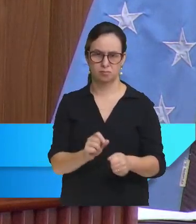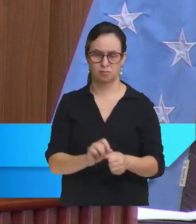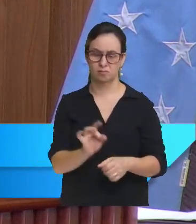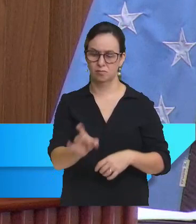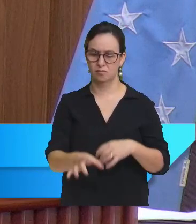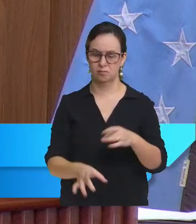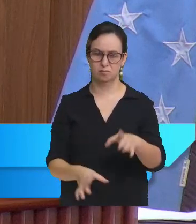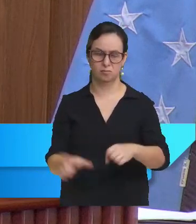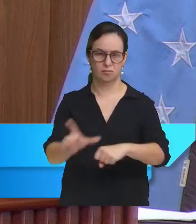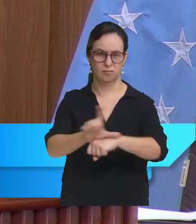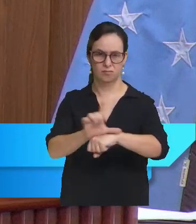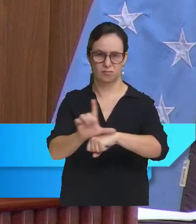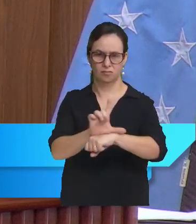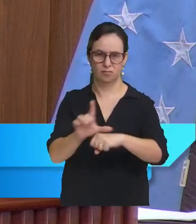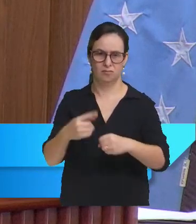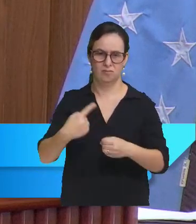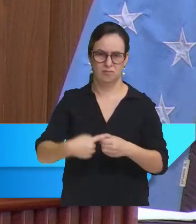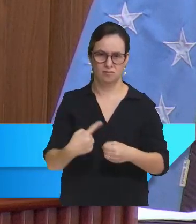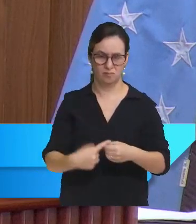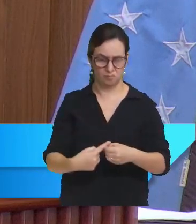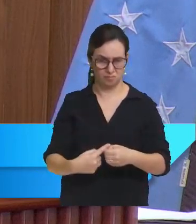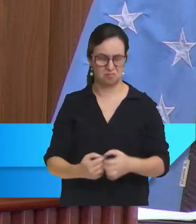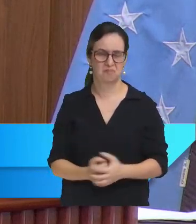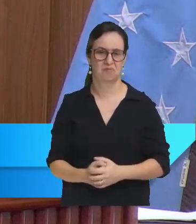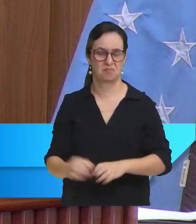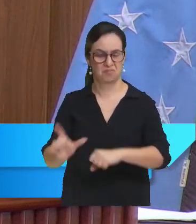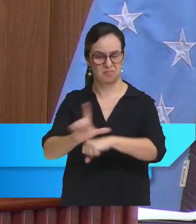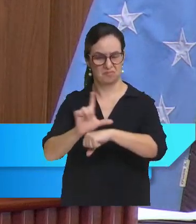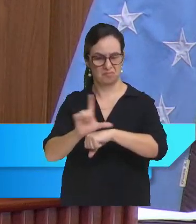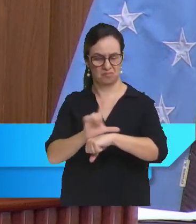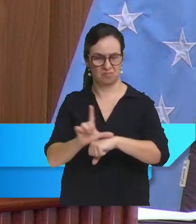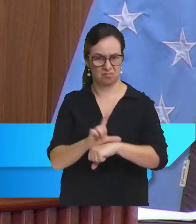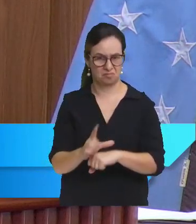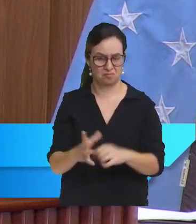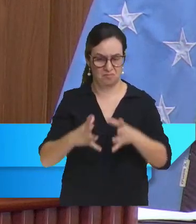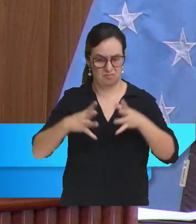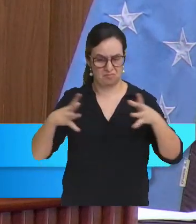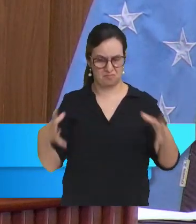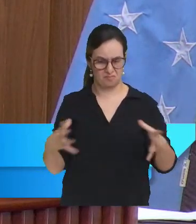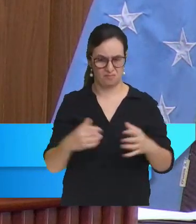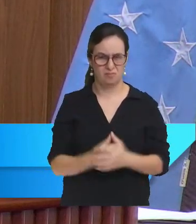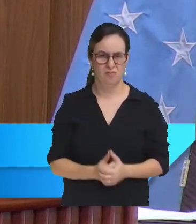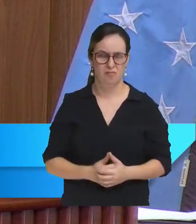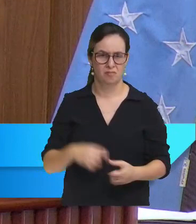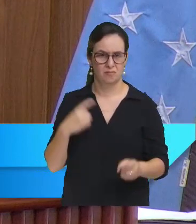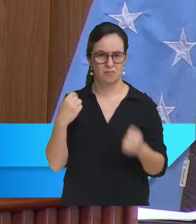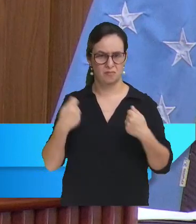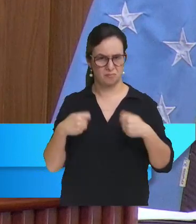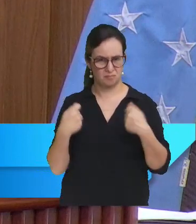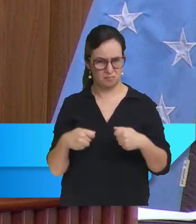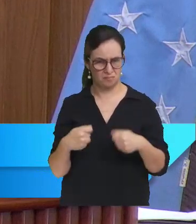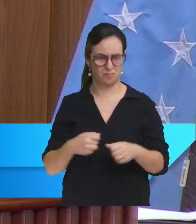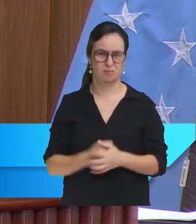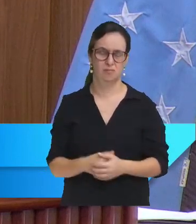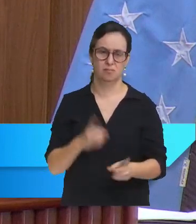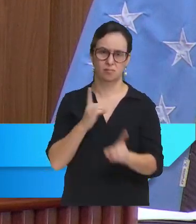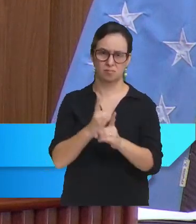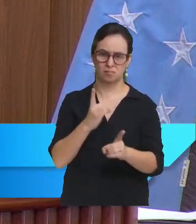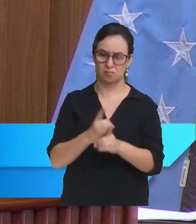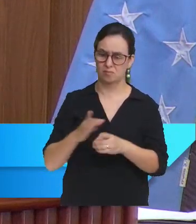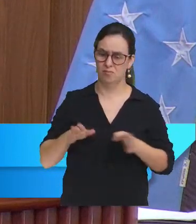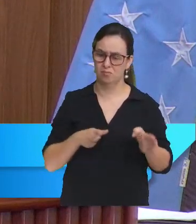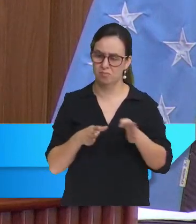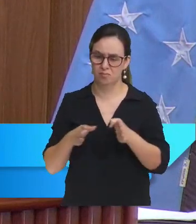cidade de Assis é uma cidade que o comércio é forte. Então, nós precisamos encontrar estratégias para fortalecer o nosso empreendedor, o